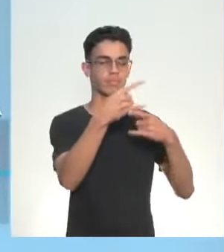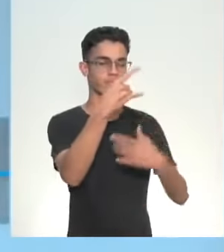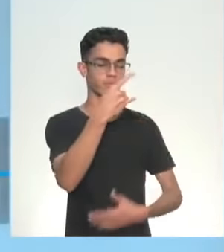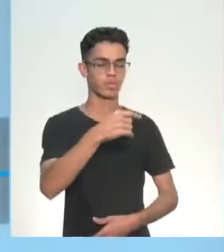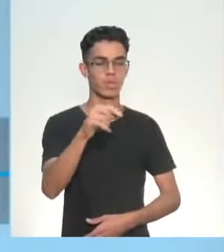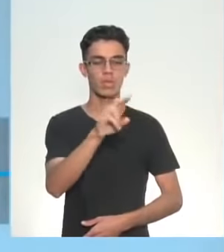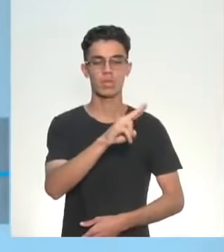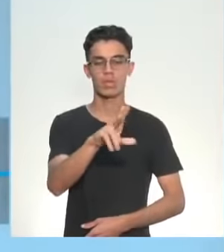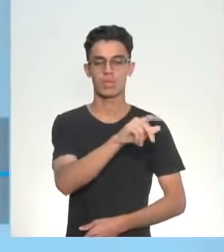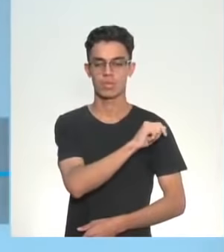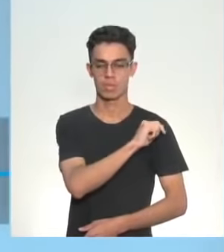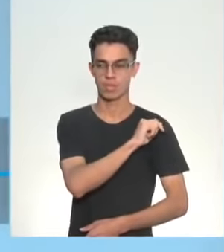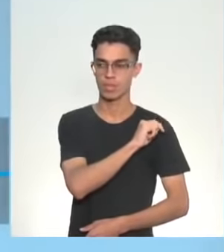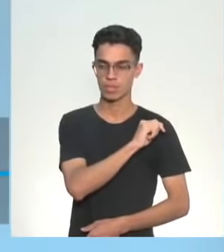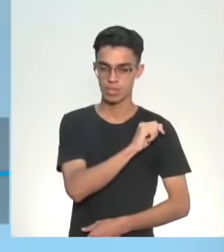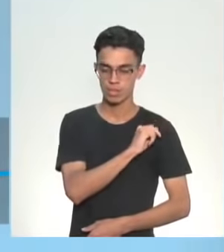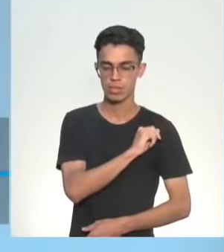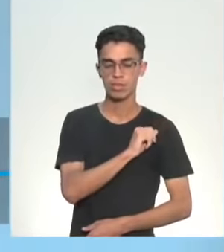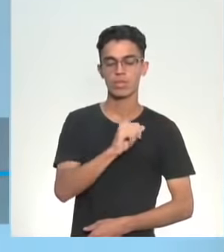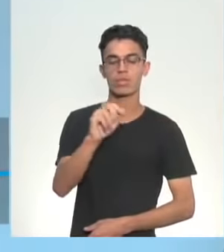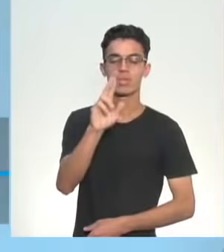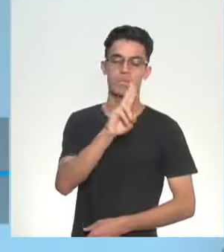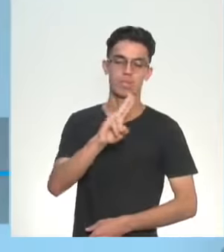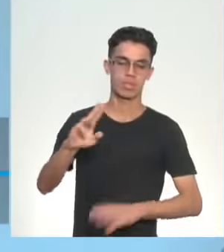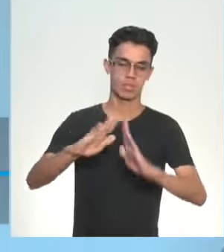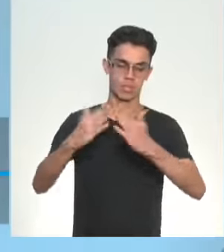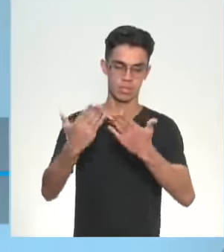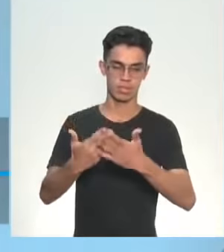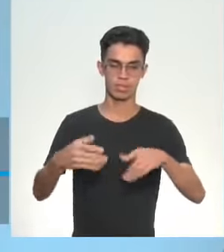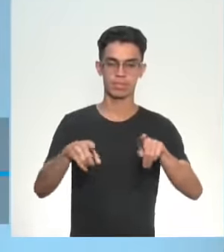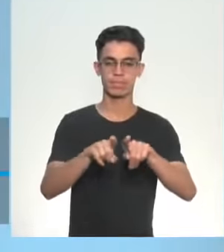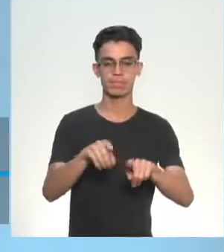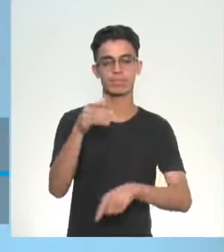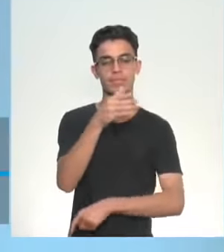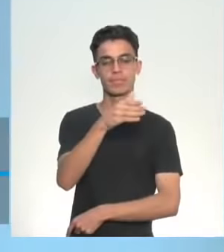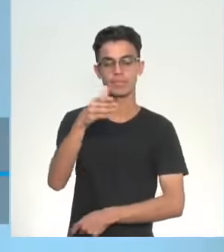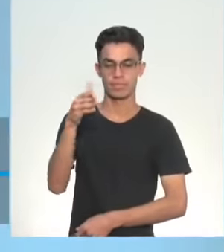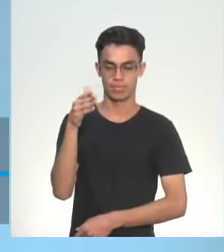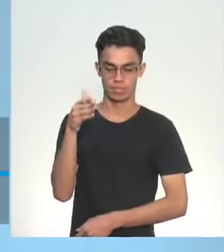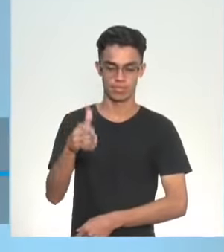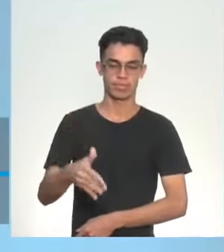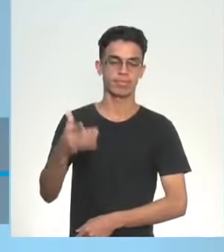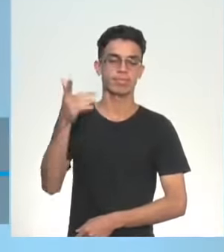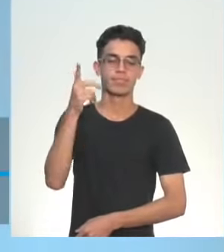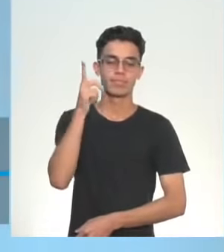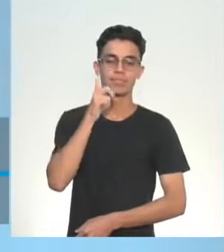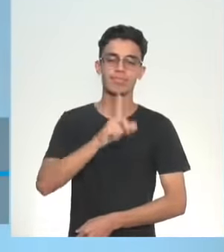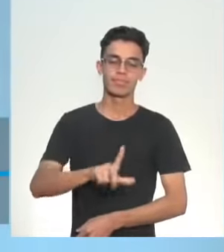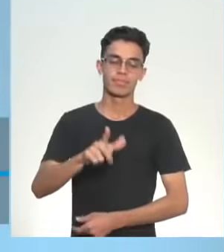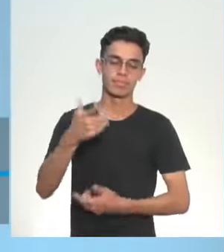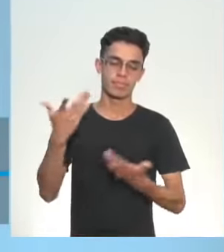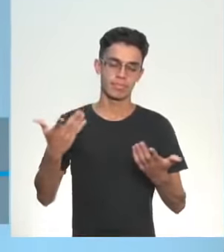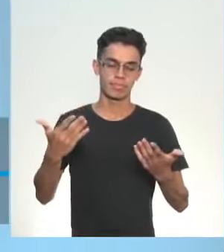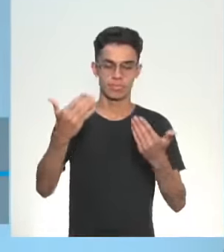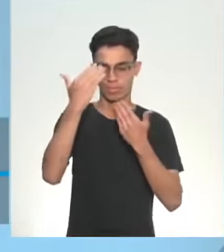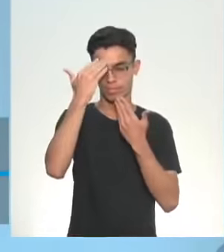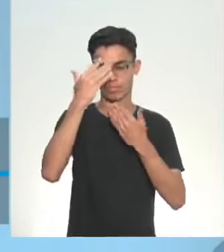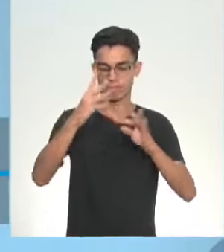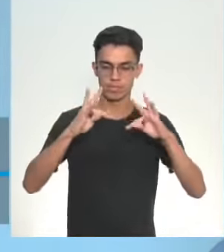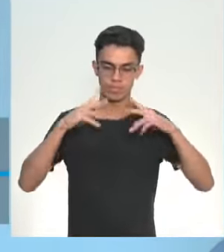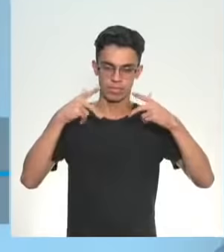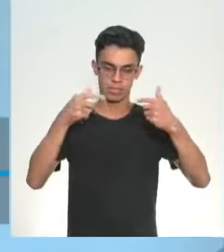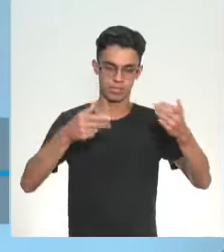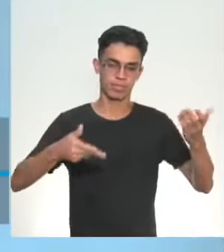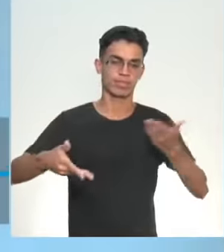aula abandonou-me dos Estudantes para a gente poder falar o nome das escolas também que vocês estão participando e a gente consegue a contemplar todo mundo aqui